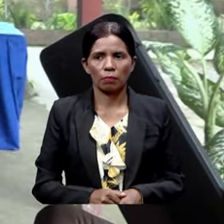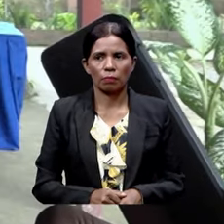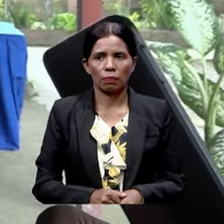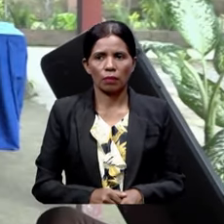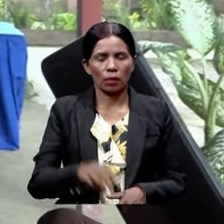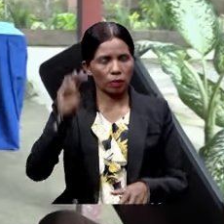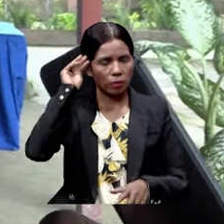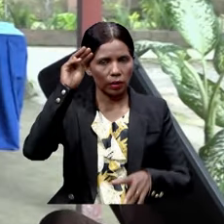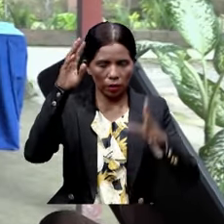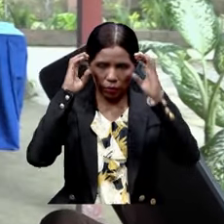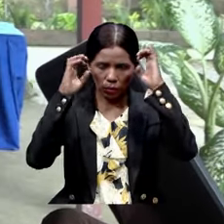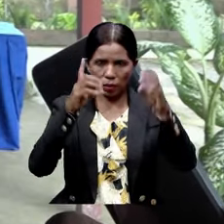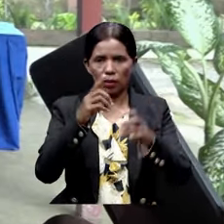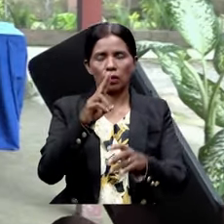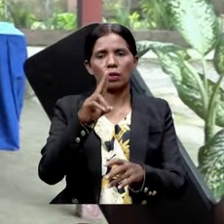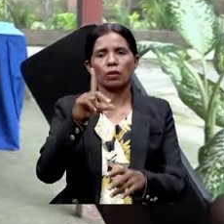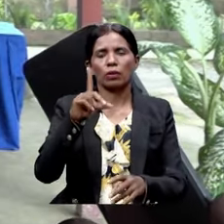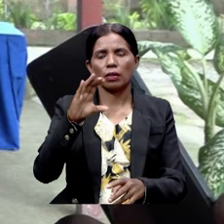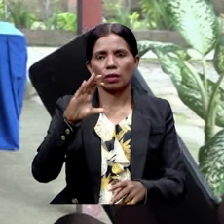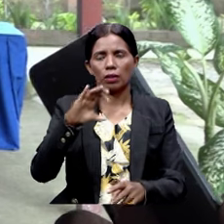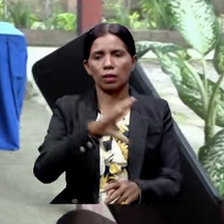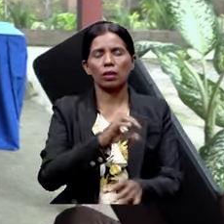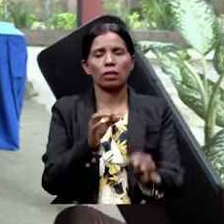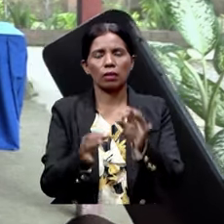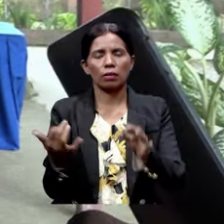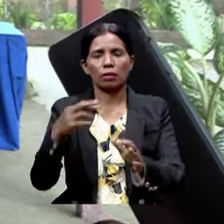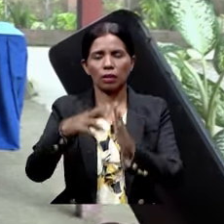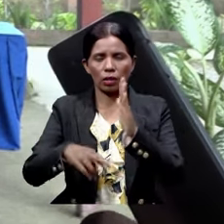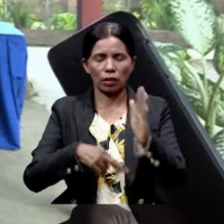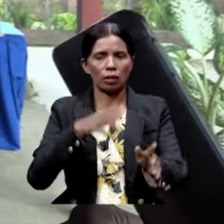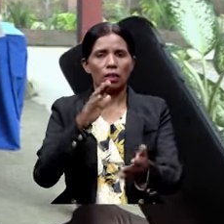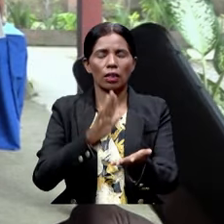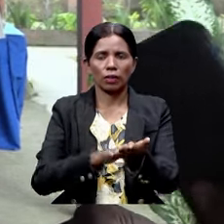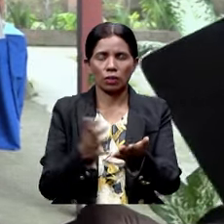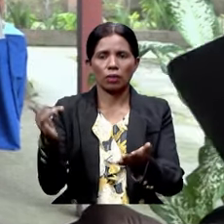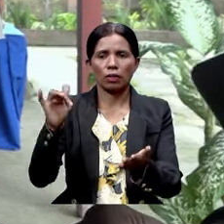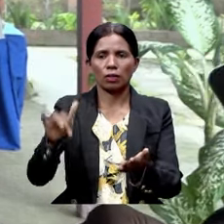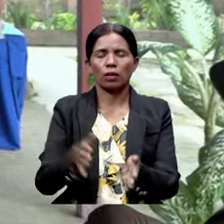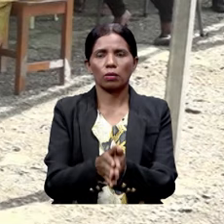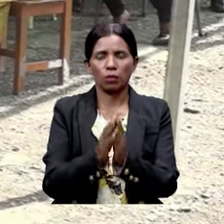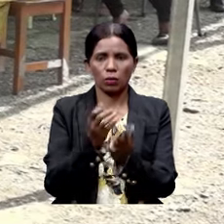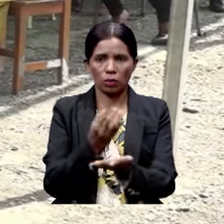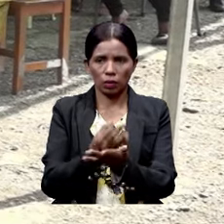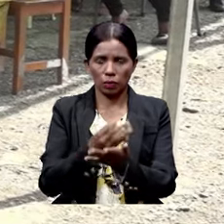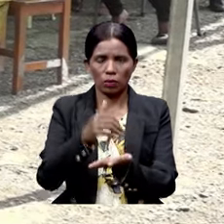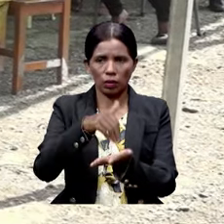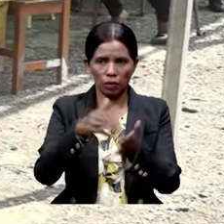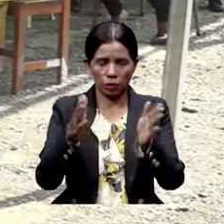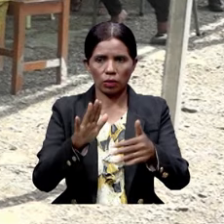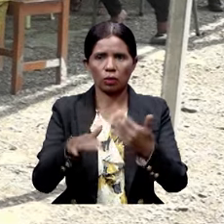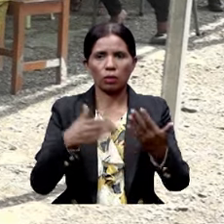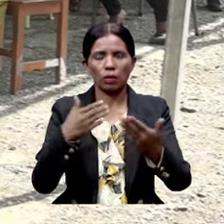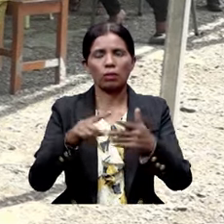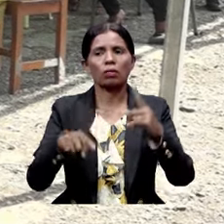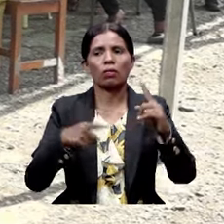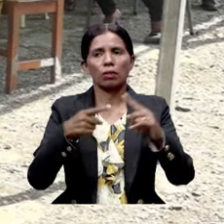Ministra da Educação Dulce de Jesus Soares Satete, mas que circular bando a Escola Sira atuhala cobrança ba estudante Sira, ba inhira